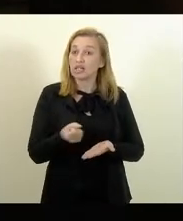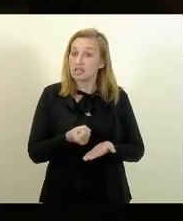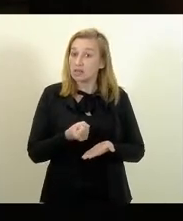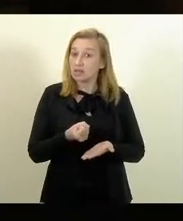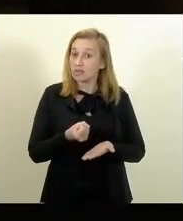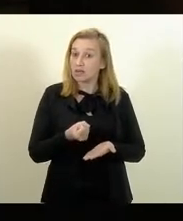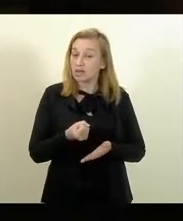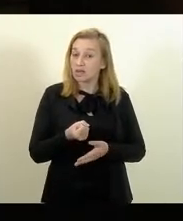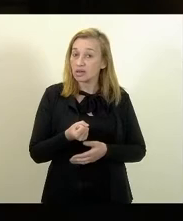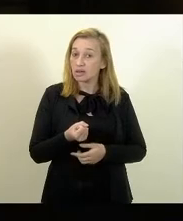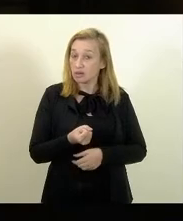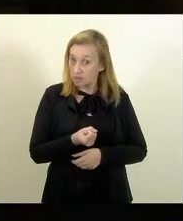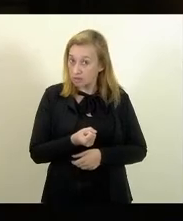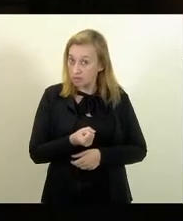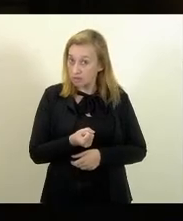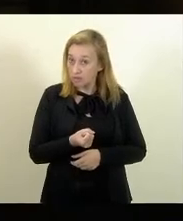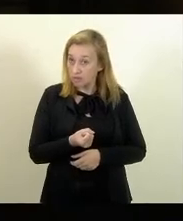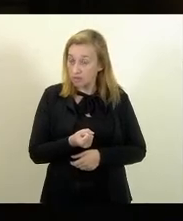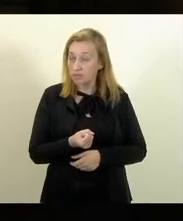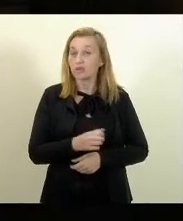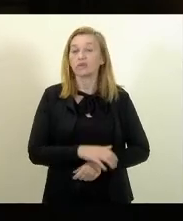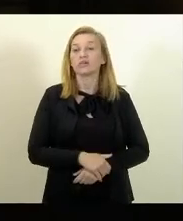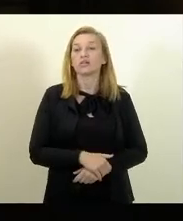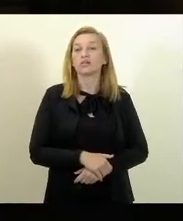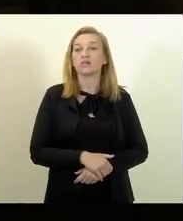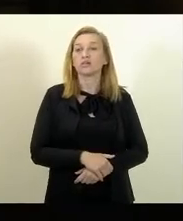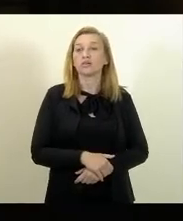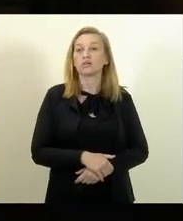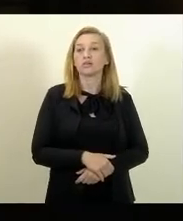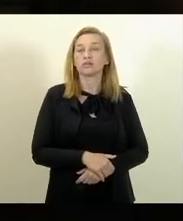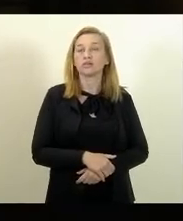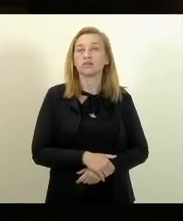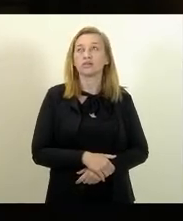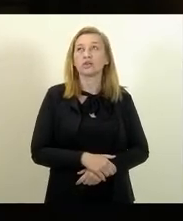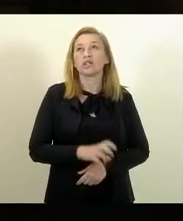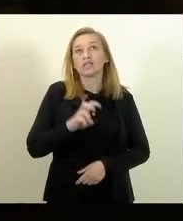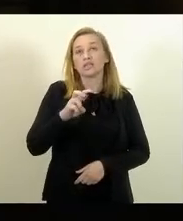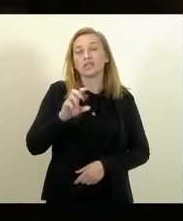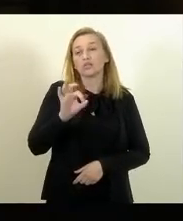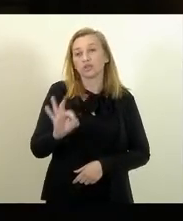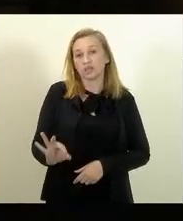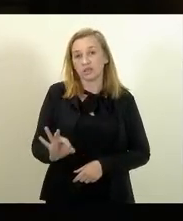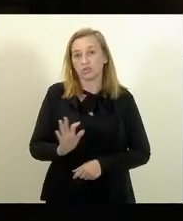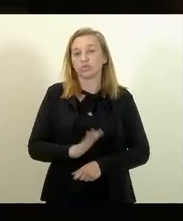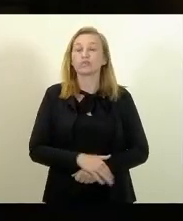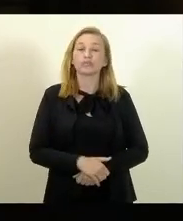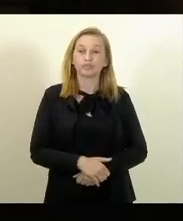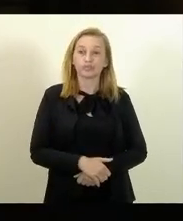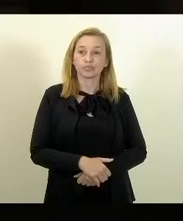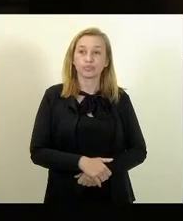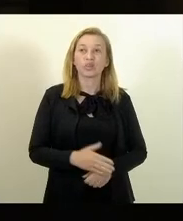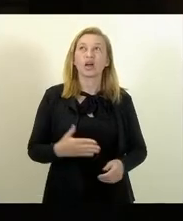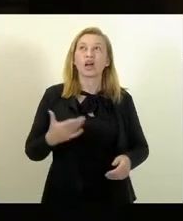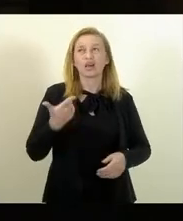baixa, né, correspondia a 5%, a 10%. E